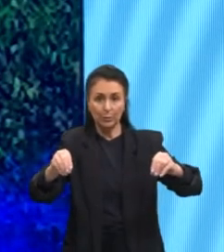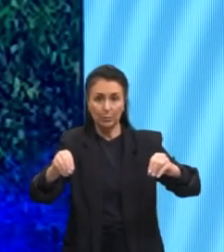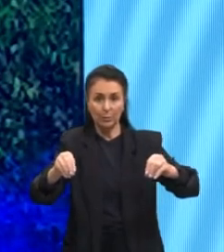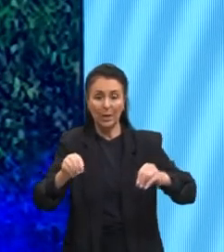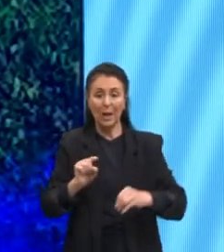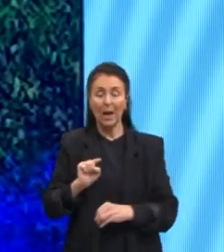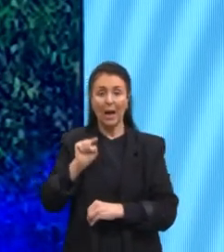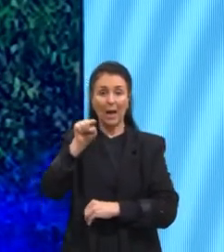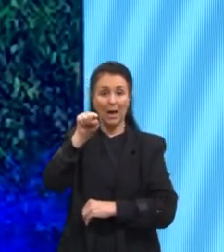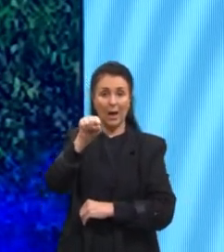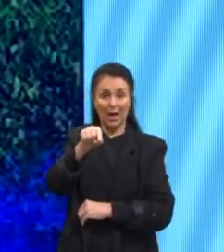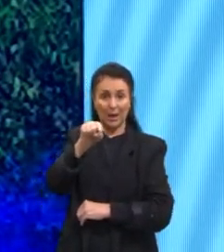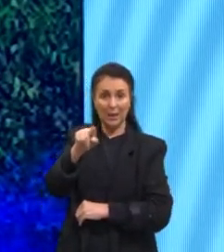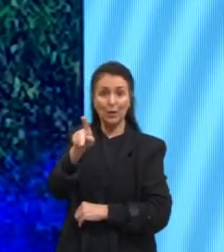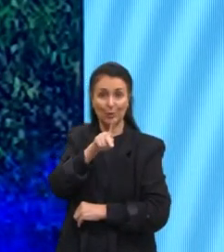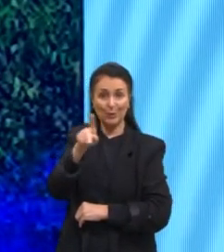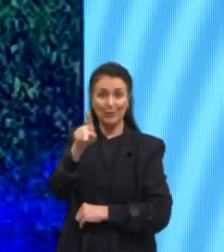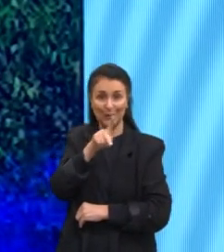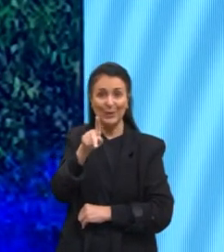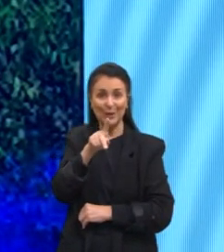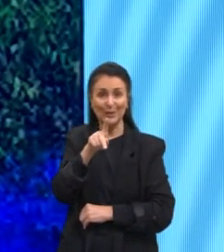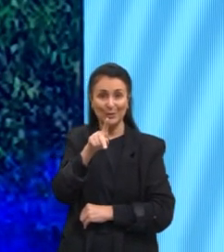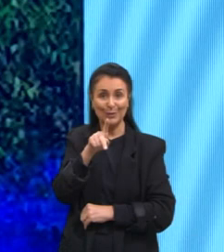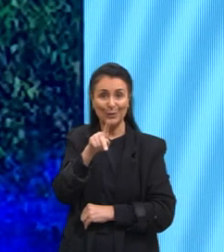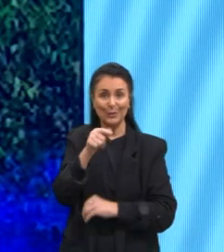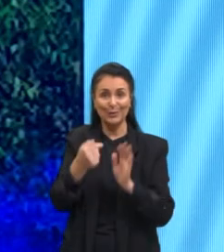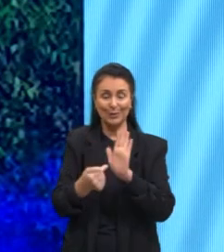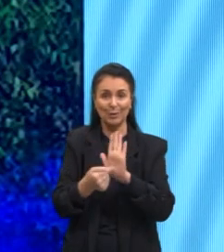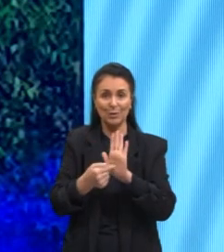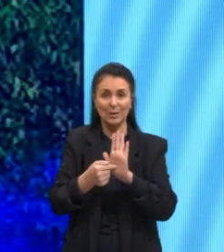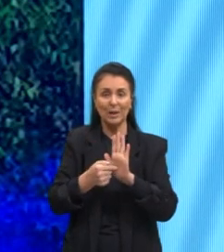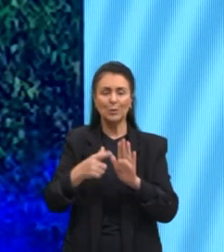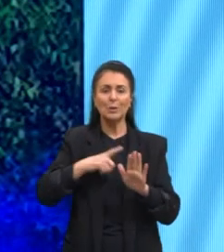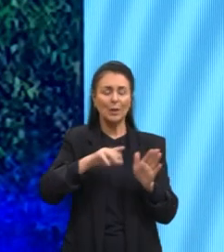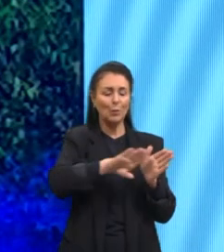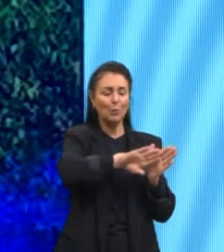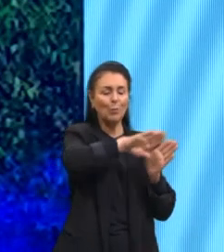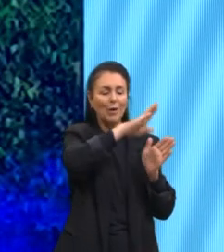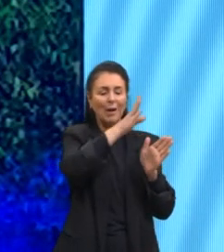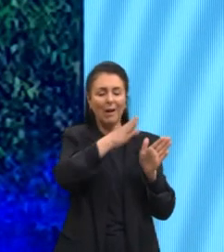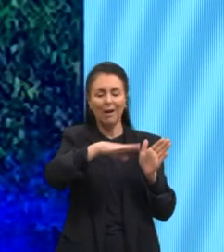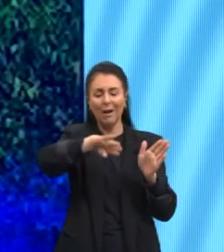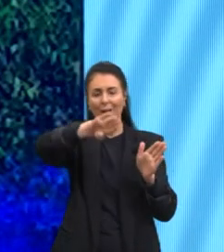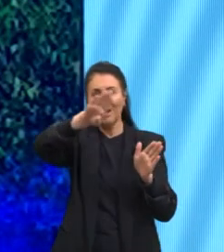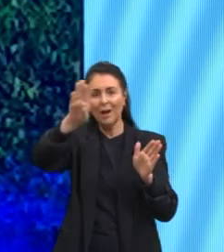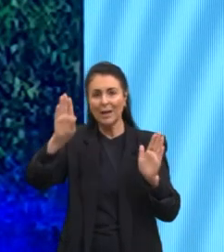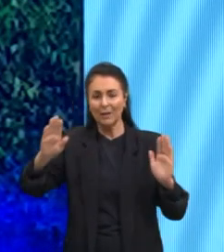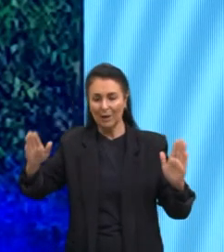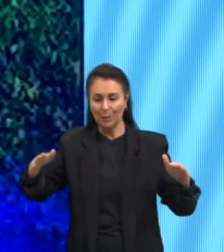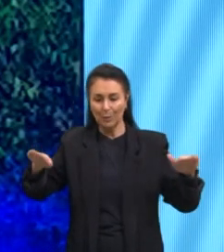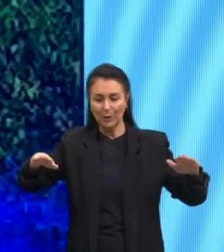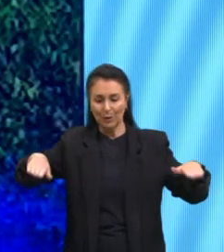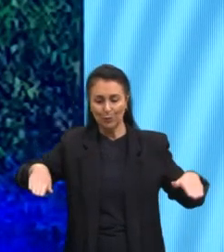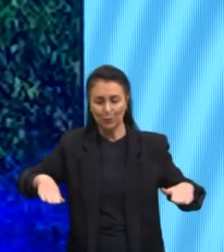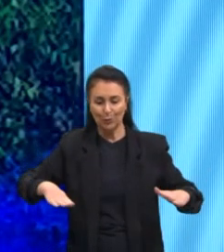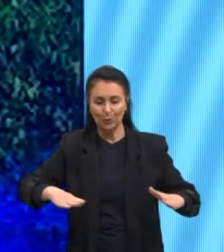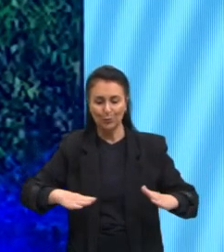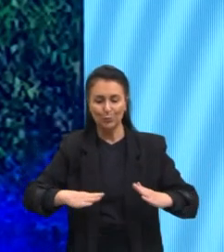essa Aonde eu tô postando Aqui nós temos a formação do relevo na ele só ergue por pela